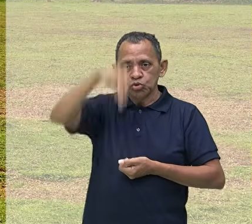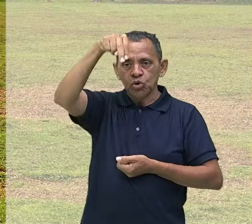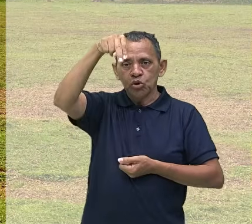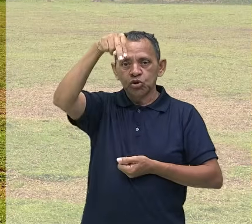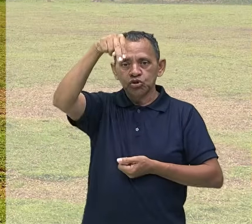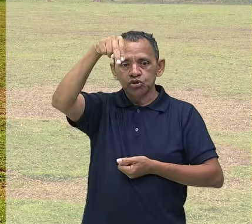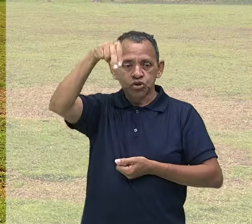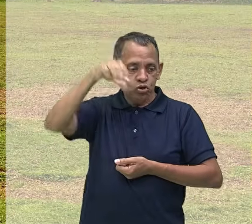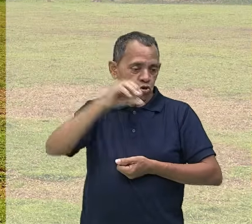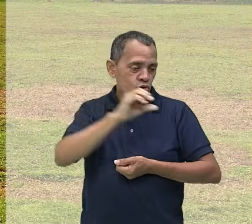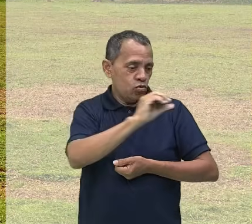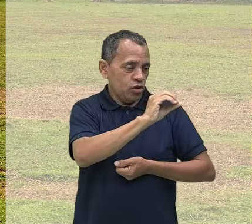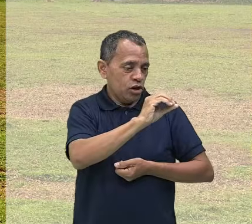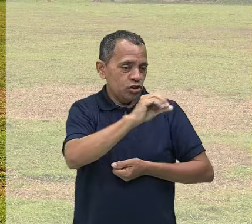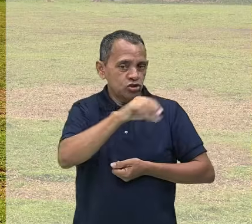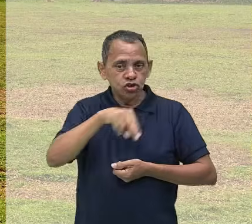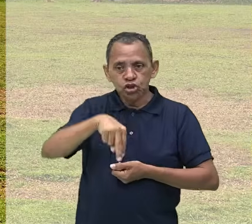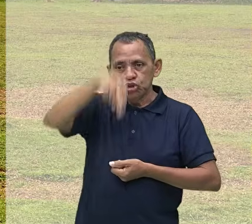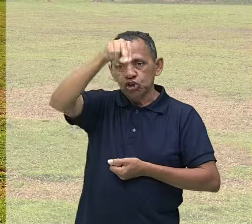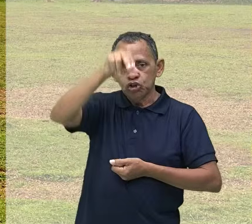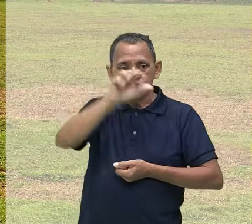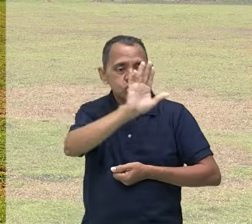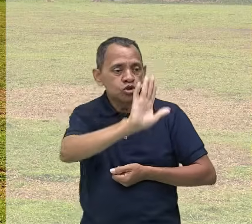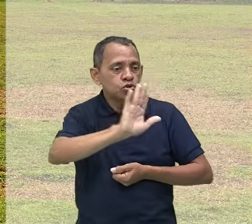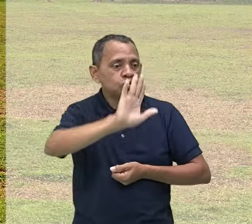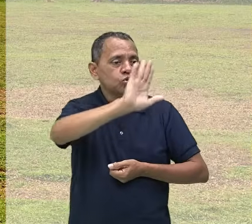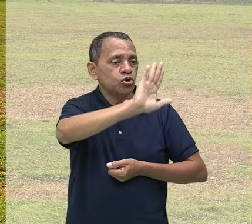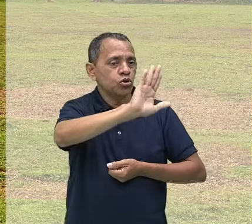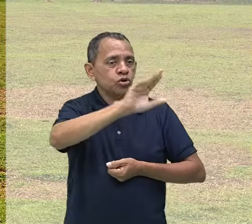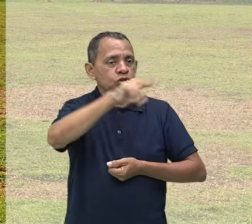o oeste, já vai dar pra gente o